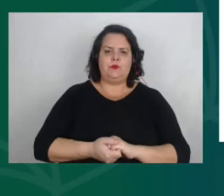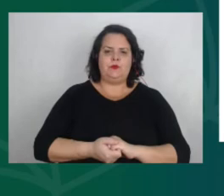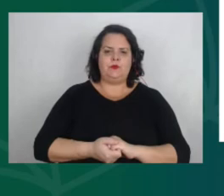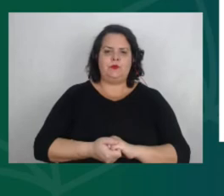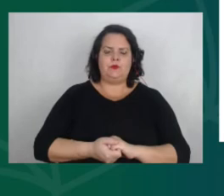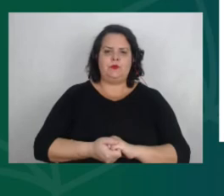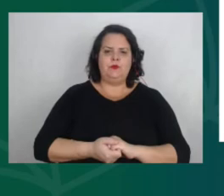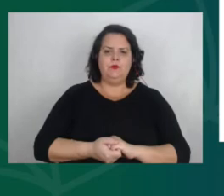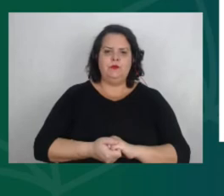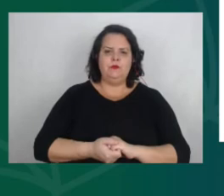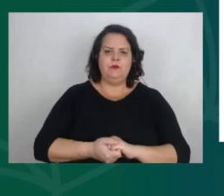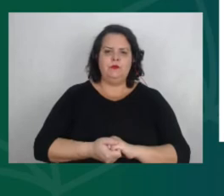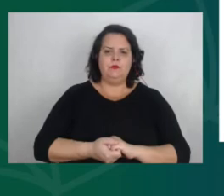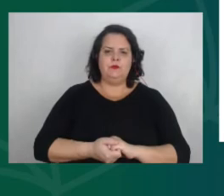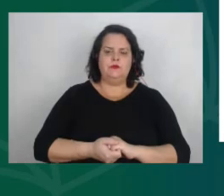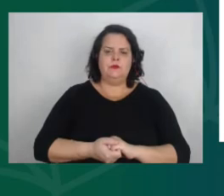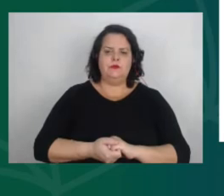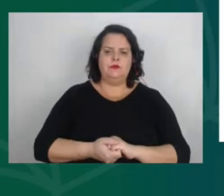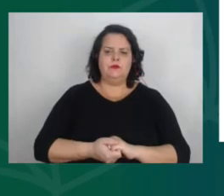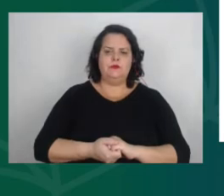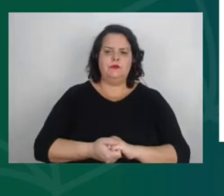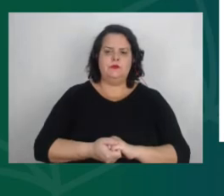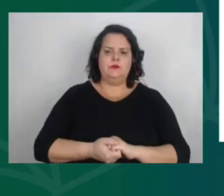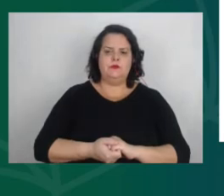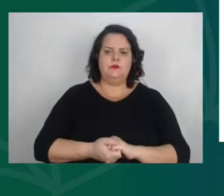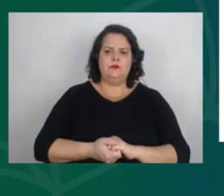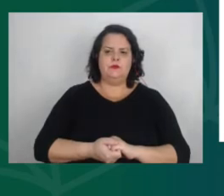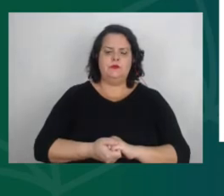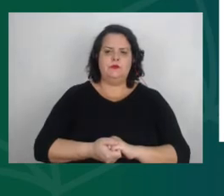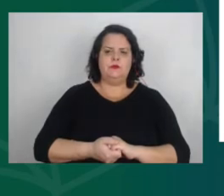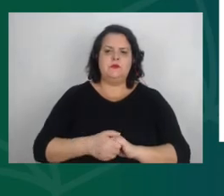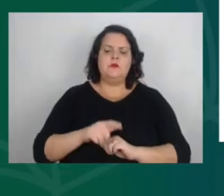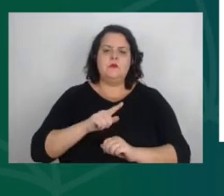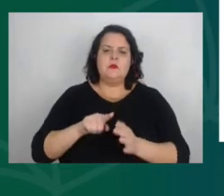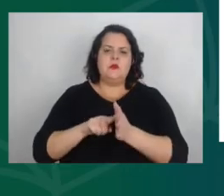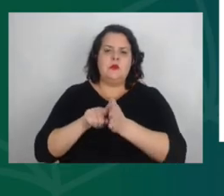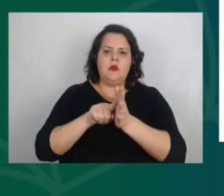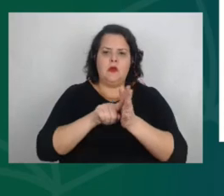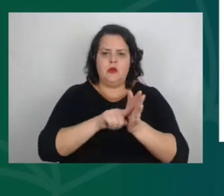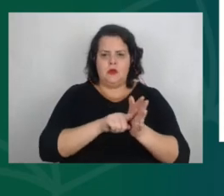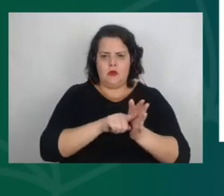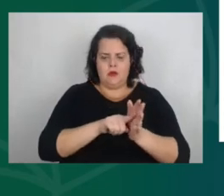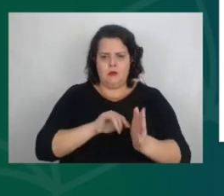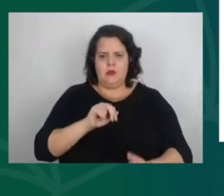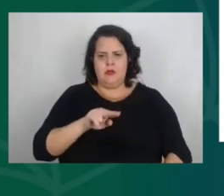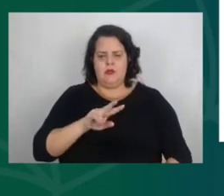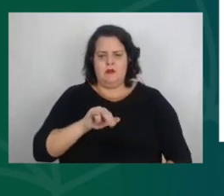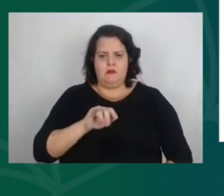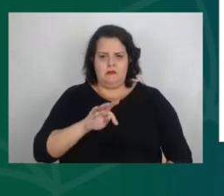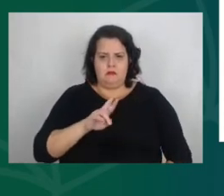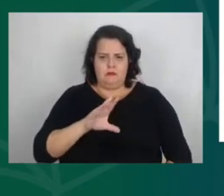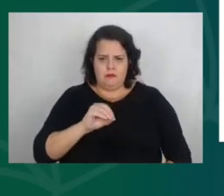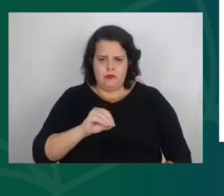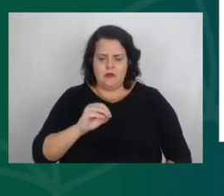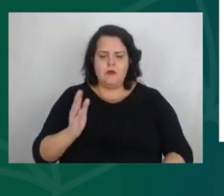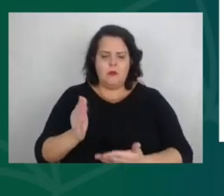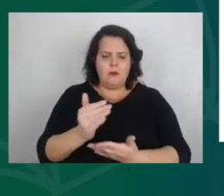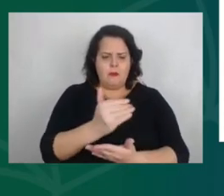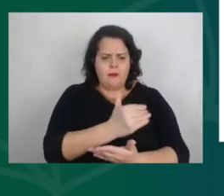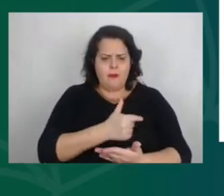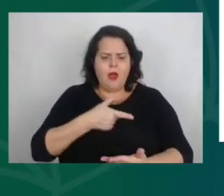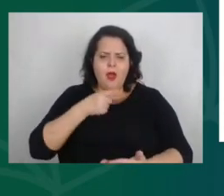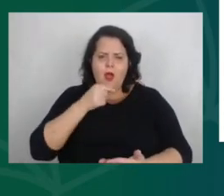Nós também, como eu disse para vocês, nós delineamos o estudo in vitro, no qual nós pegamos essa água, né, dessa região do